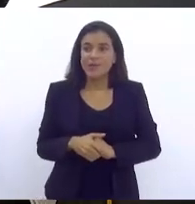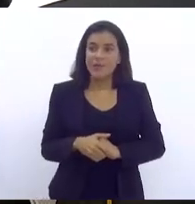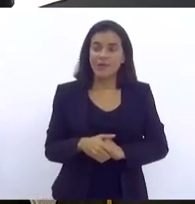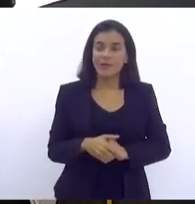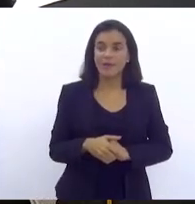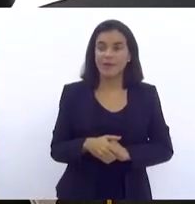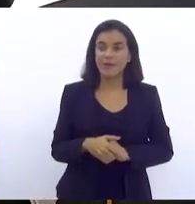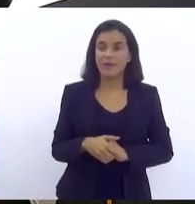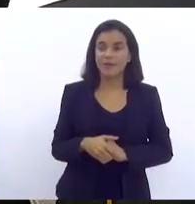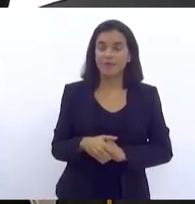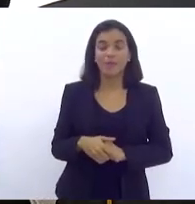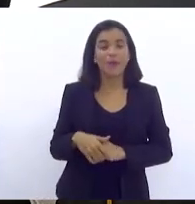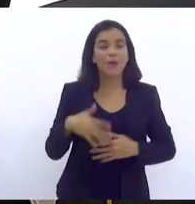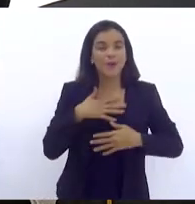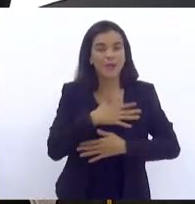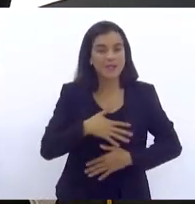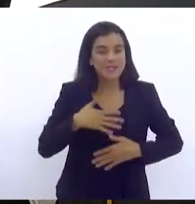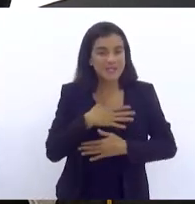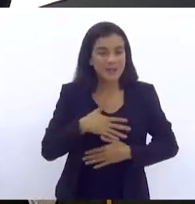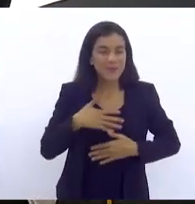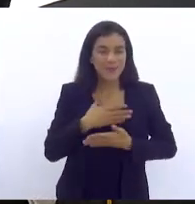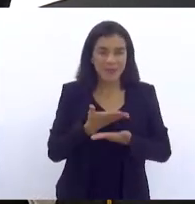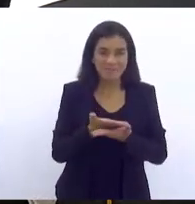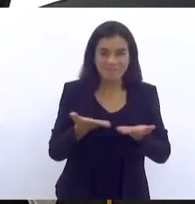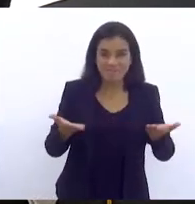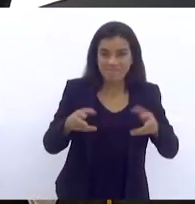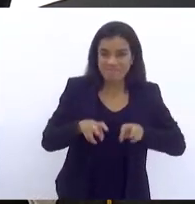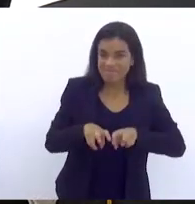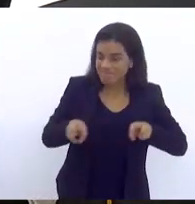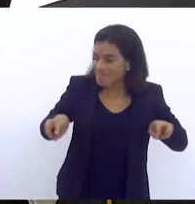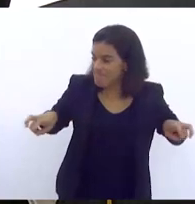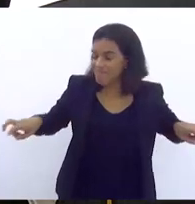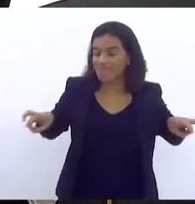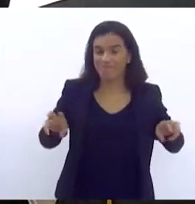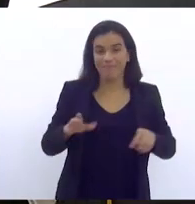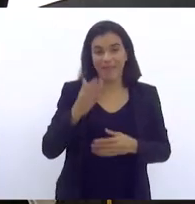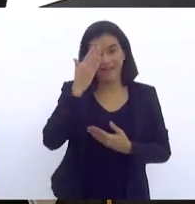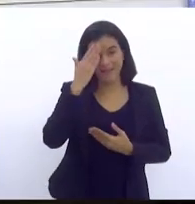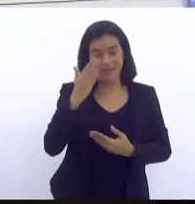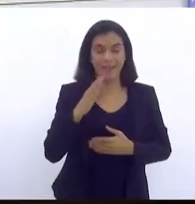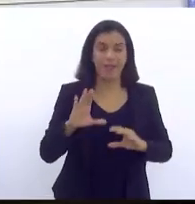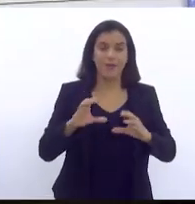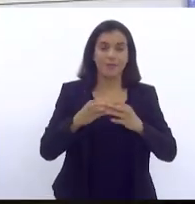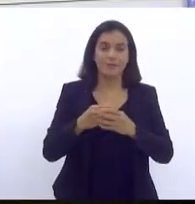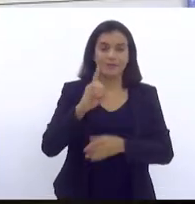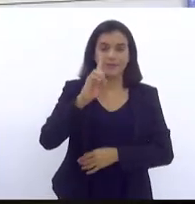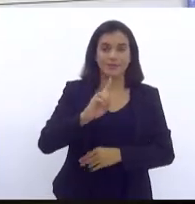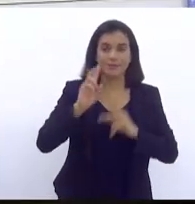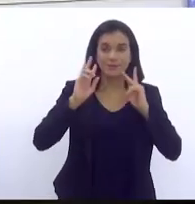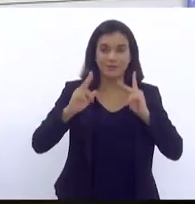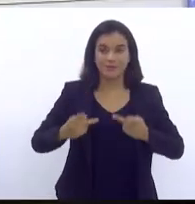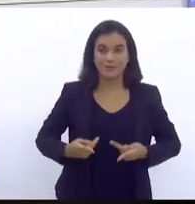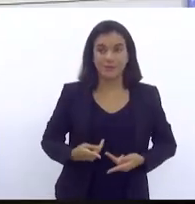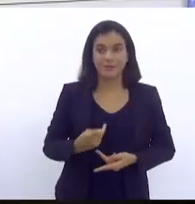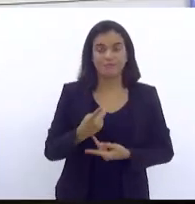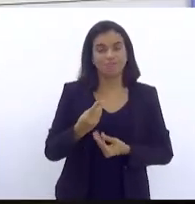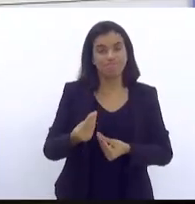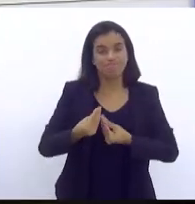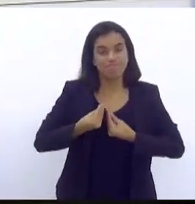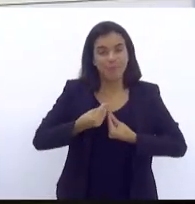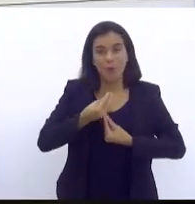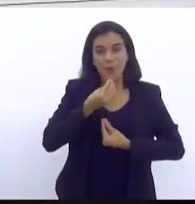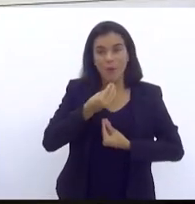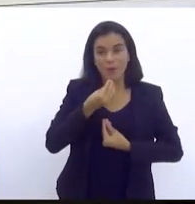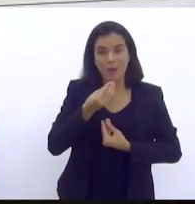eh saudar os colegas aqui de mesa e agradecer à Comissão de Direitos Humanos pela oportunidade de trazer a